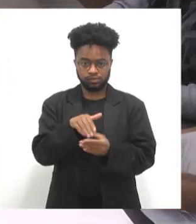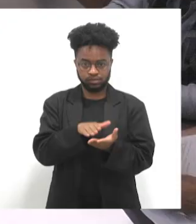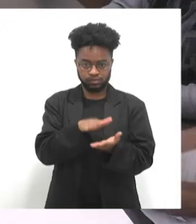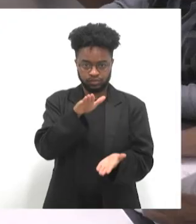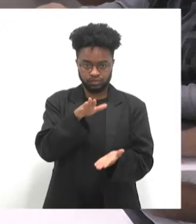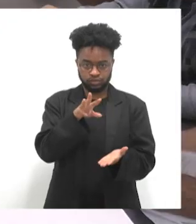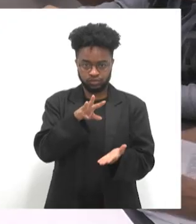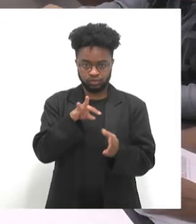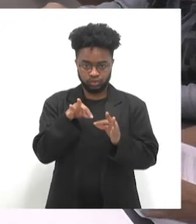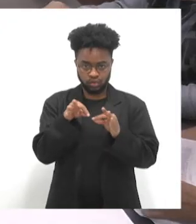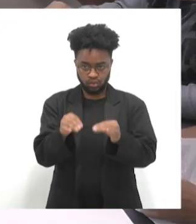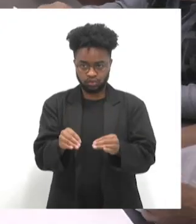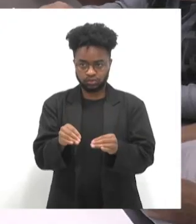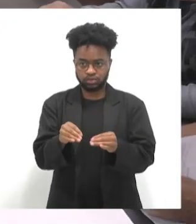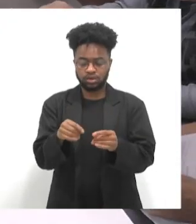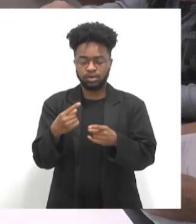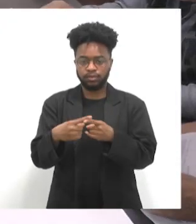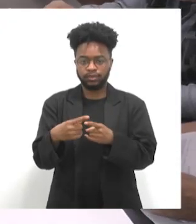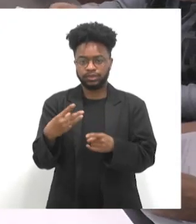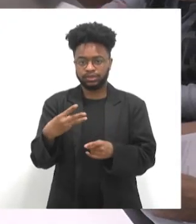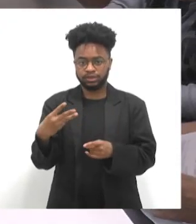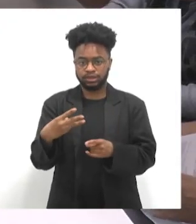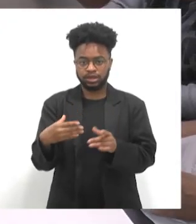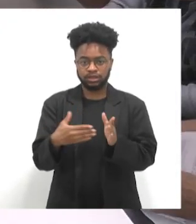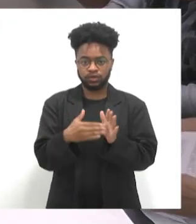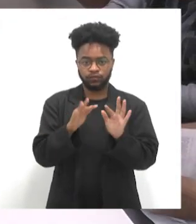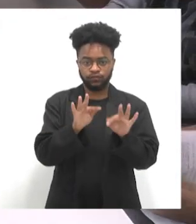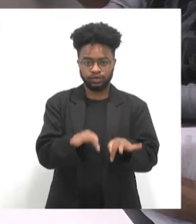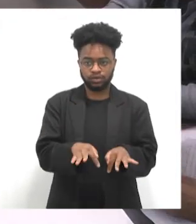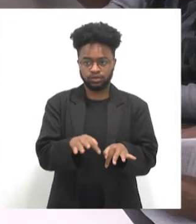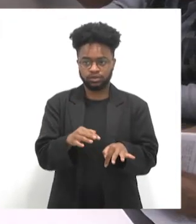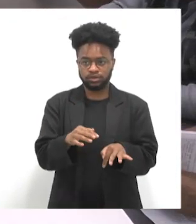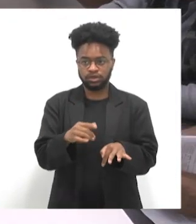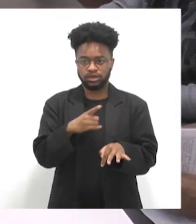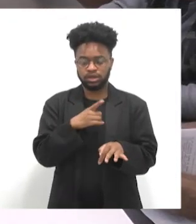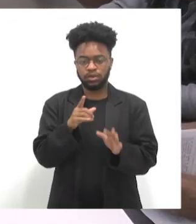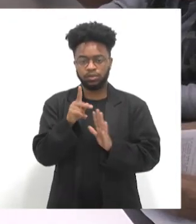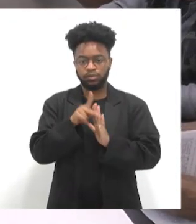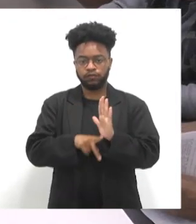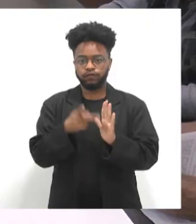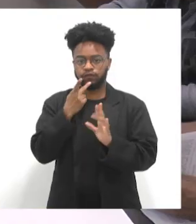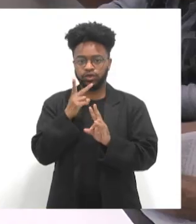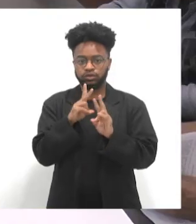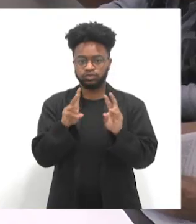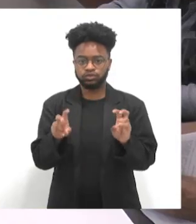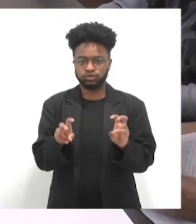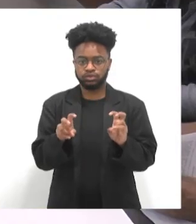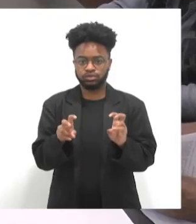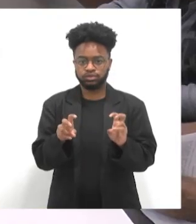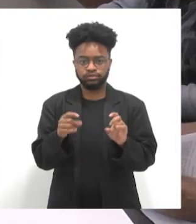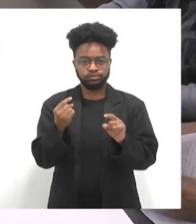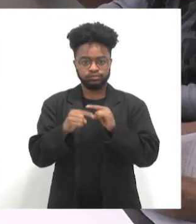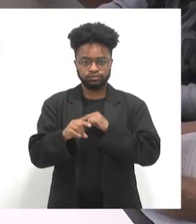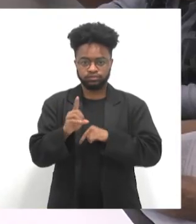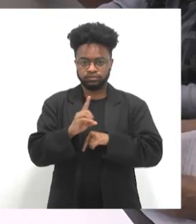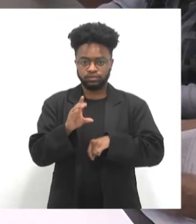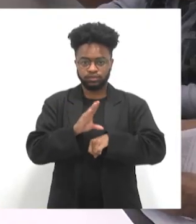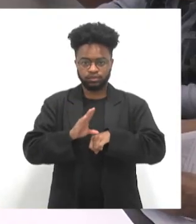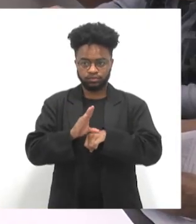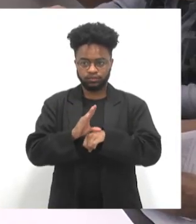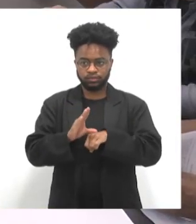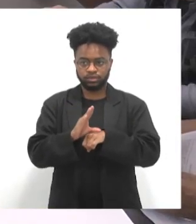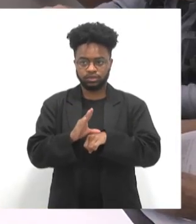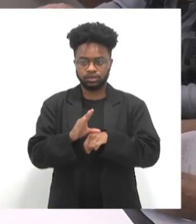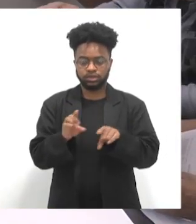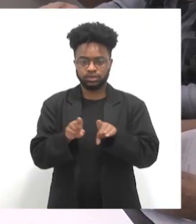todos eles, que do 33 ao final da pauta são os projetos que versam sobre inconstitucionalidade